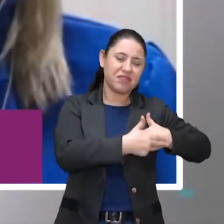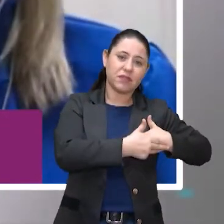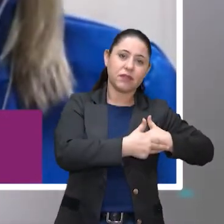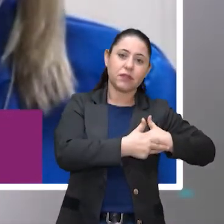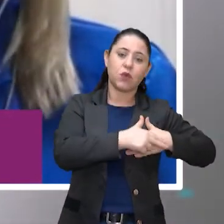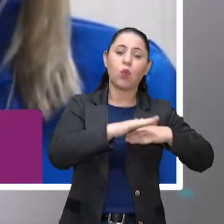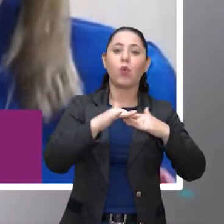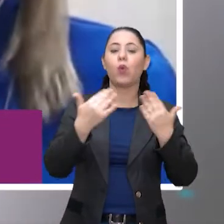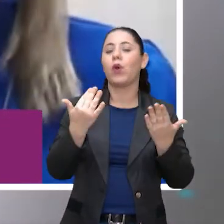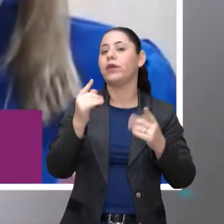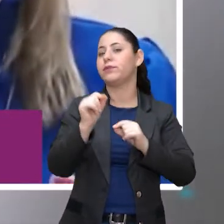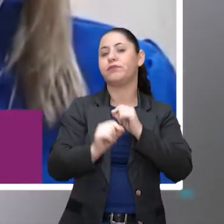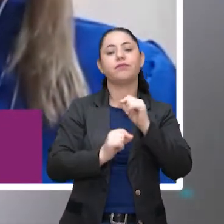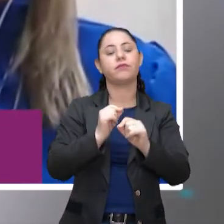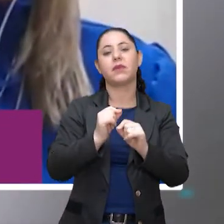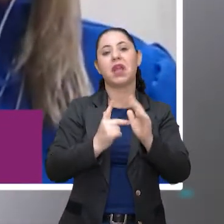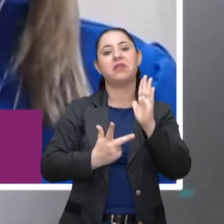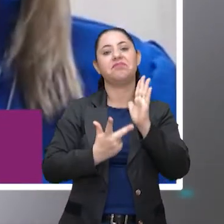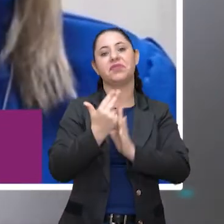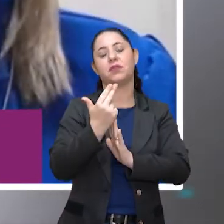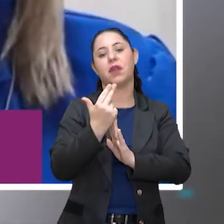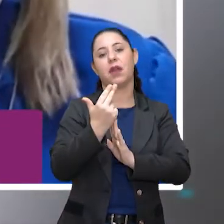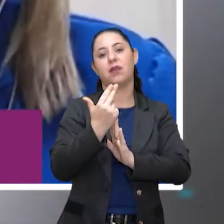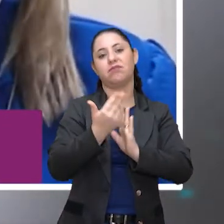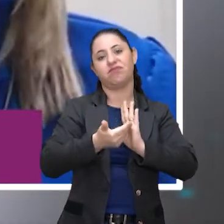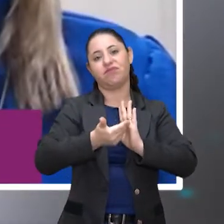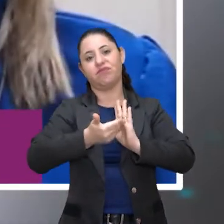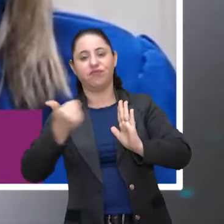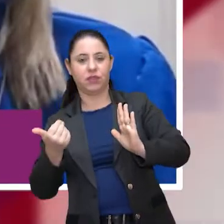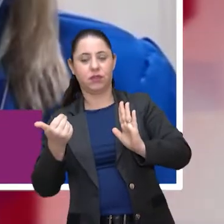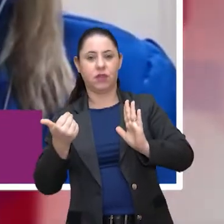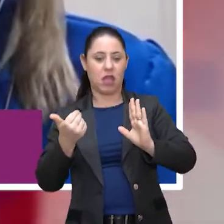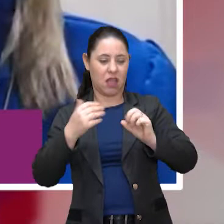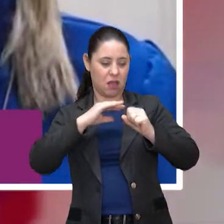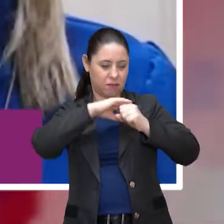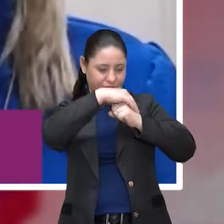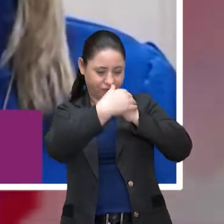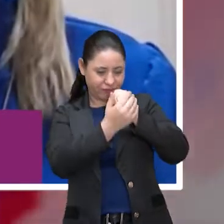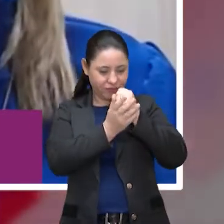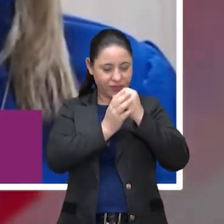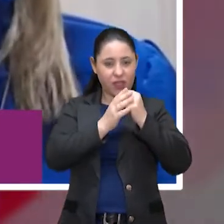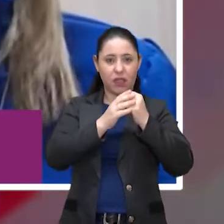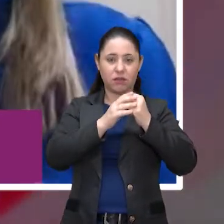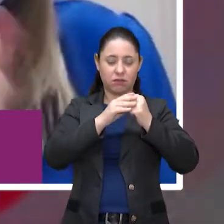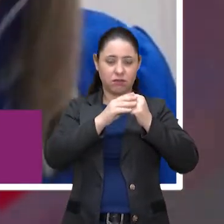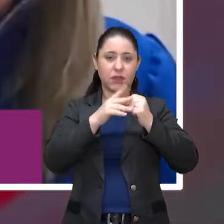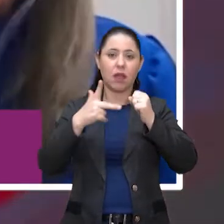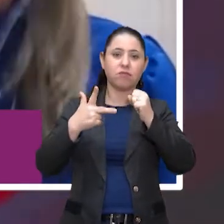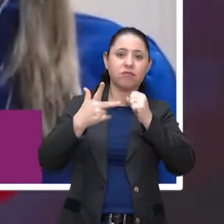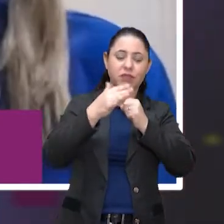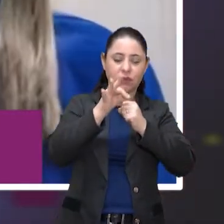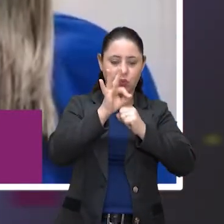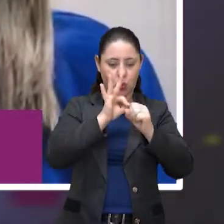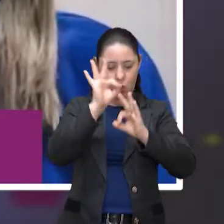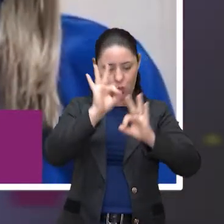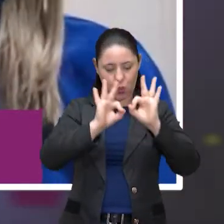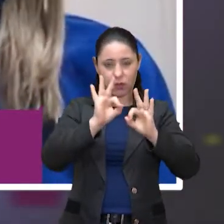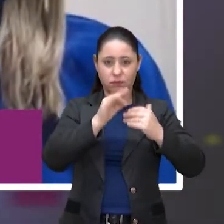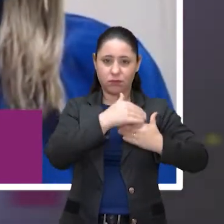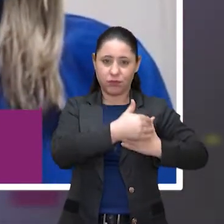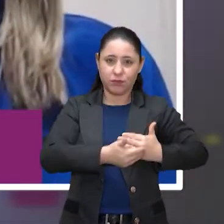até a cirurgia? Qual que é a situação para uma cirurgia para retirada dessa lesão, para reconstrução da